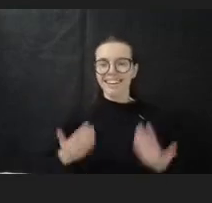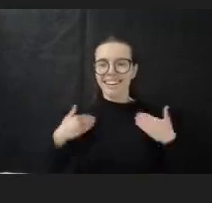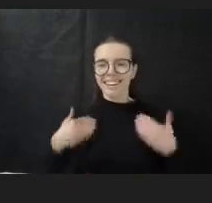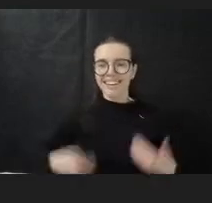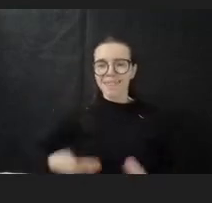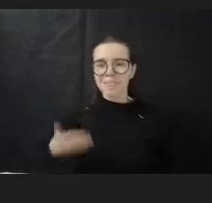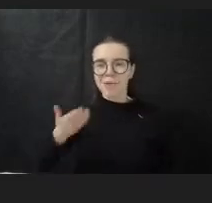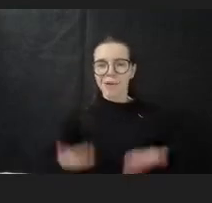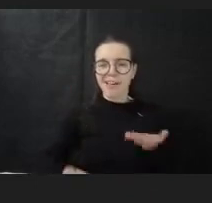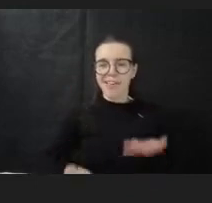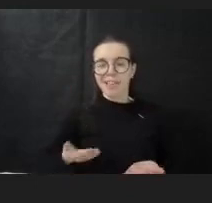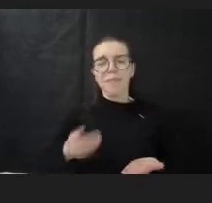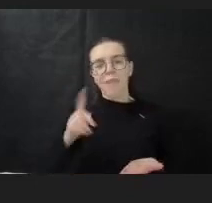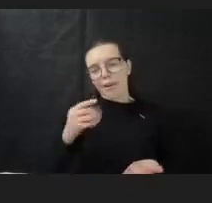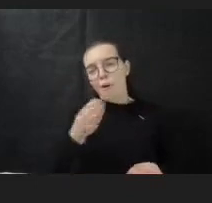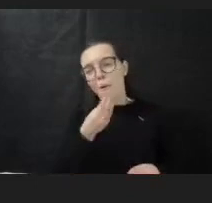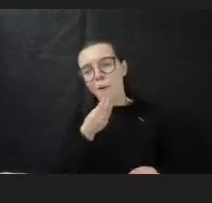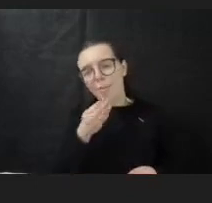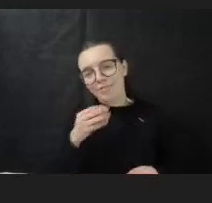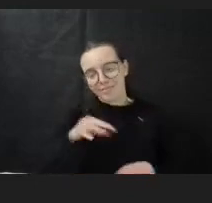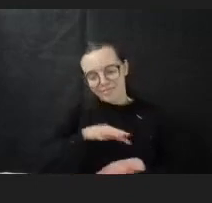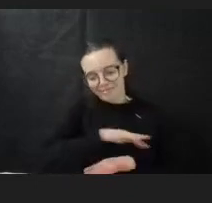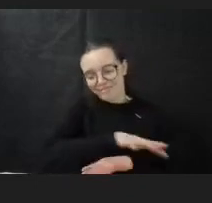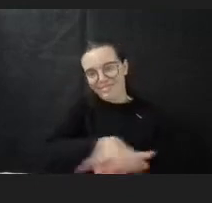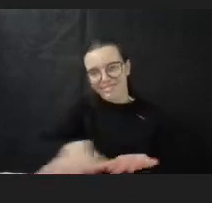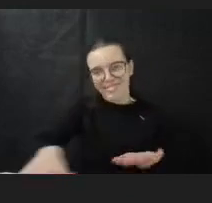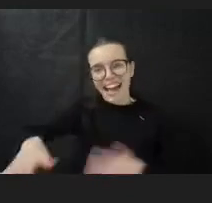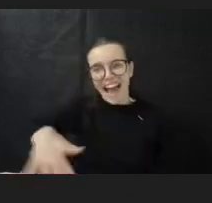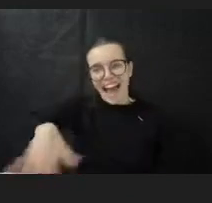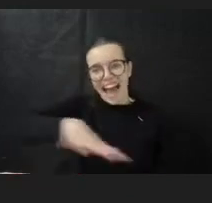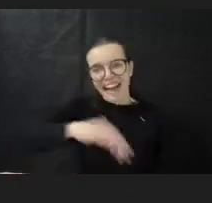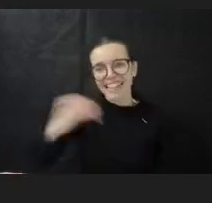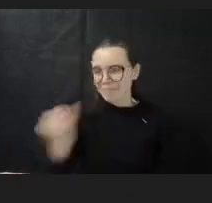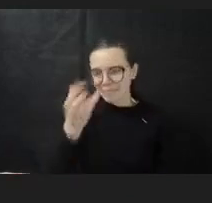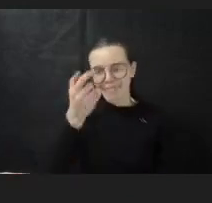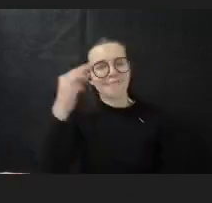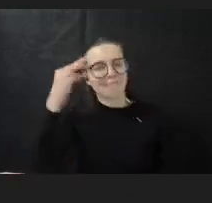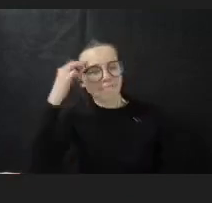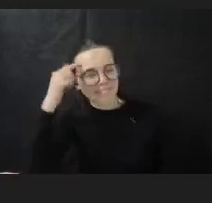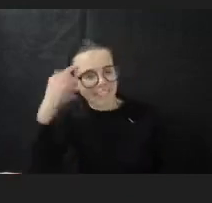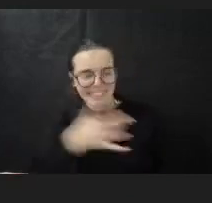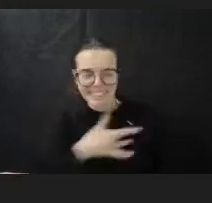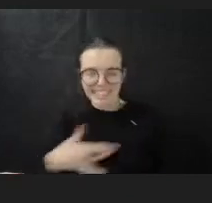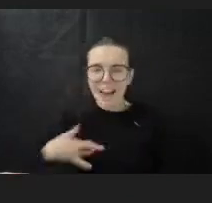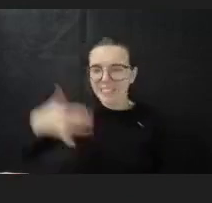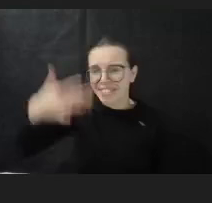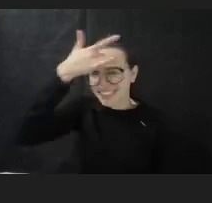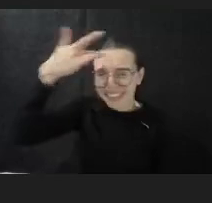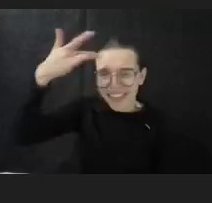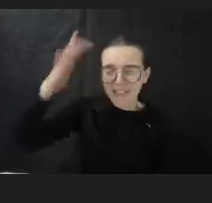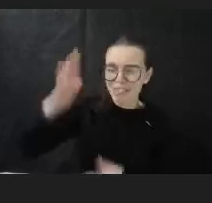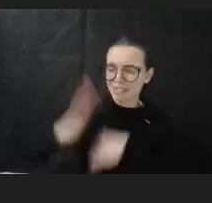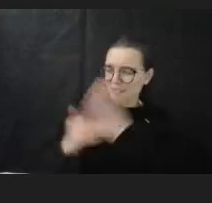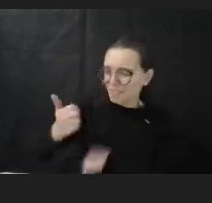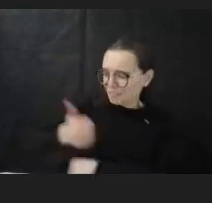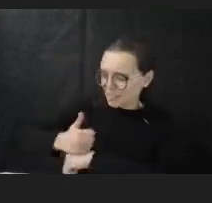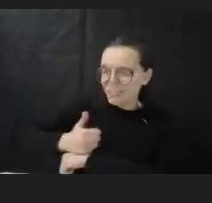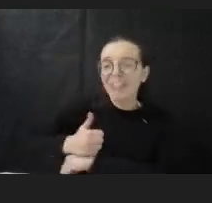Todas as áreas é importante. Mental, profissional, mas aqui vamos voltar para a parte física,